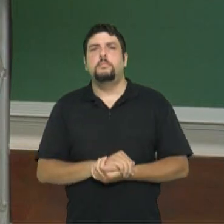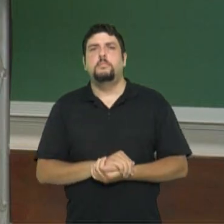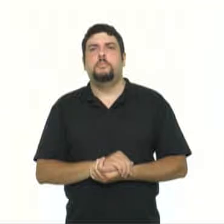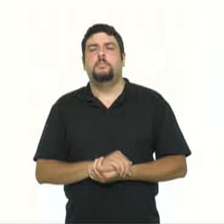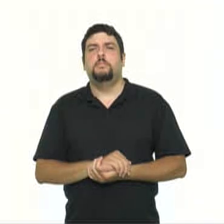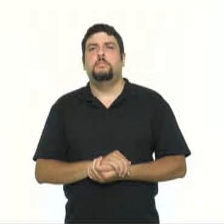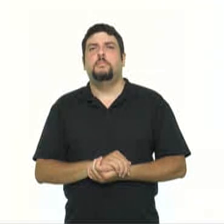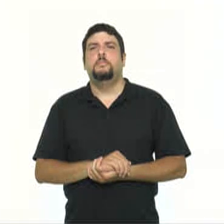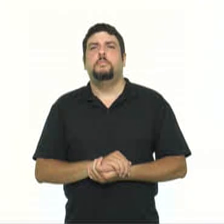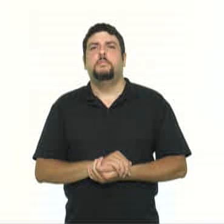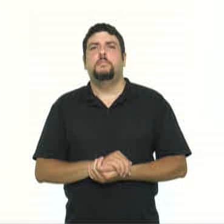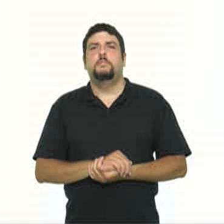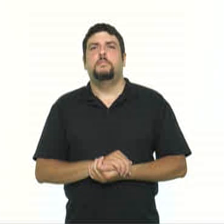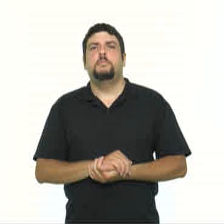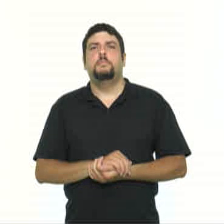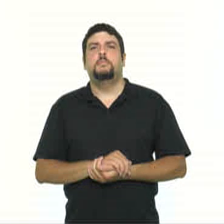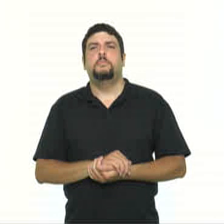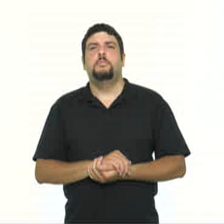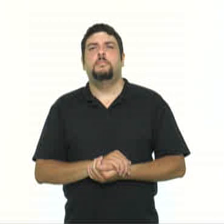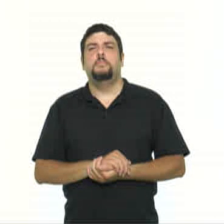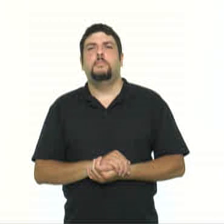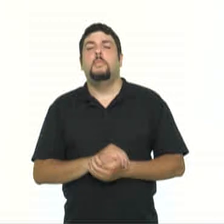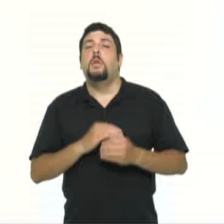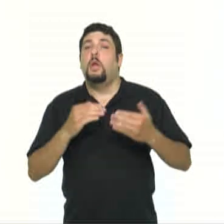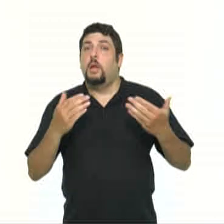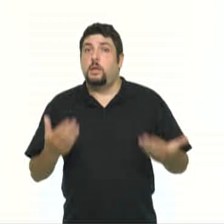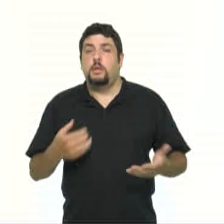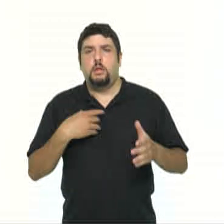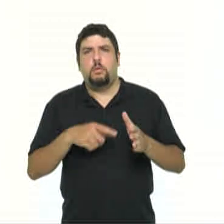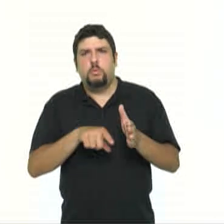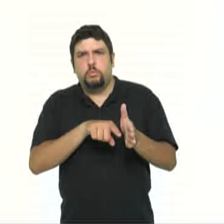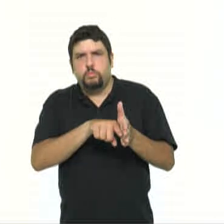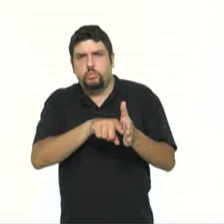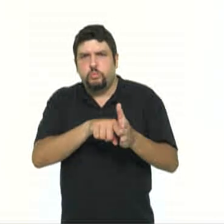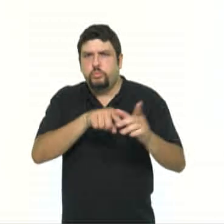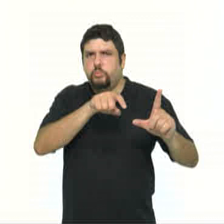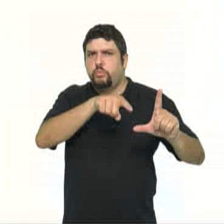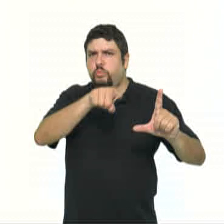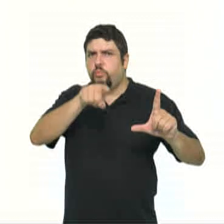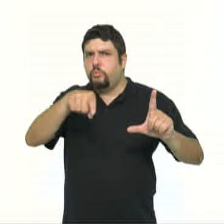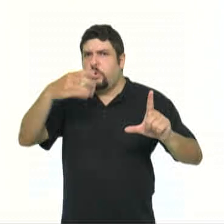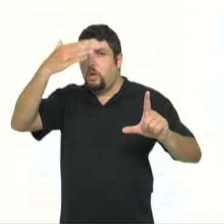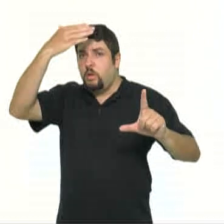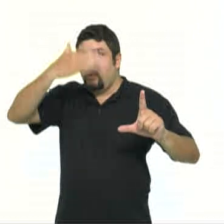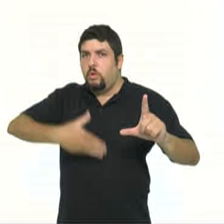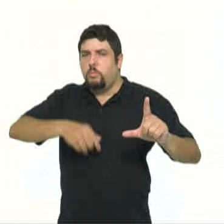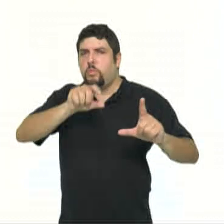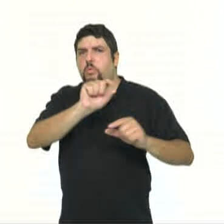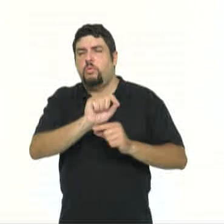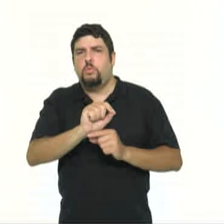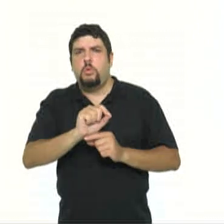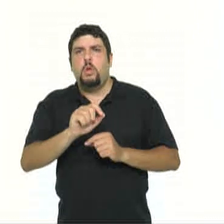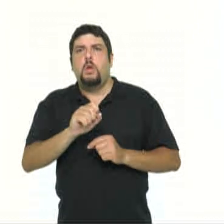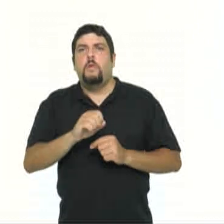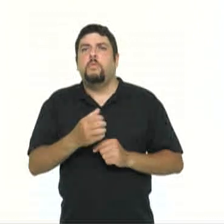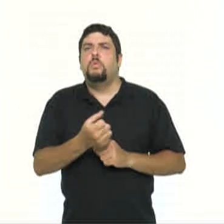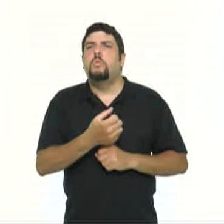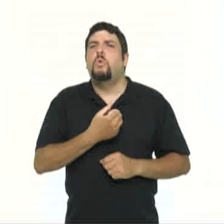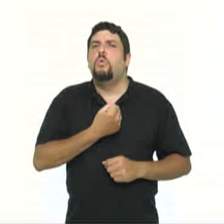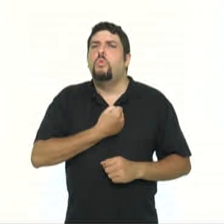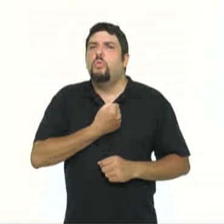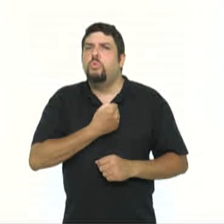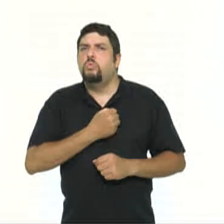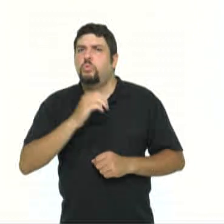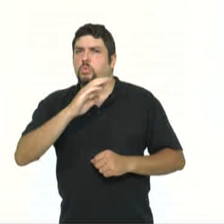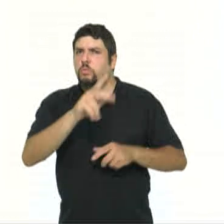então. Afinal, dados estatísticos mostram que o número de brasileiros com deficiência auditiva